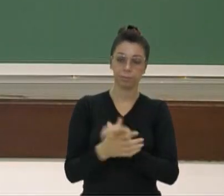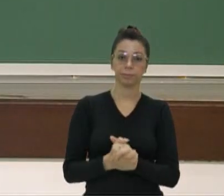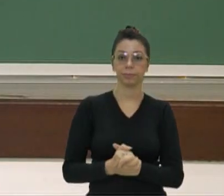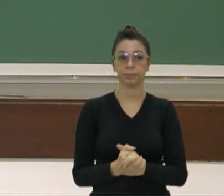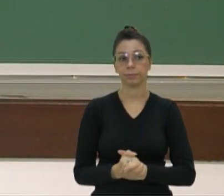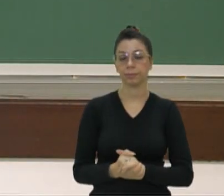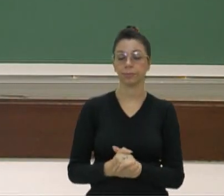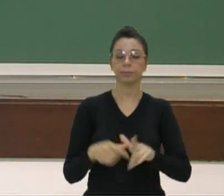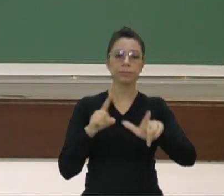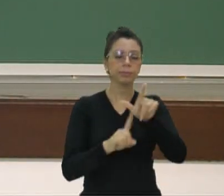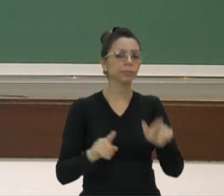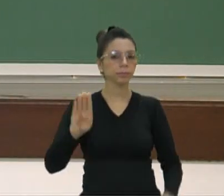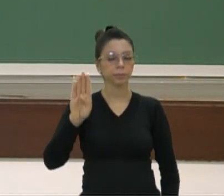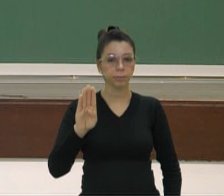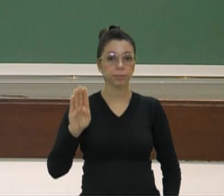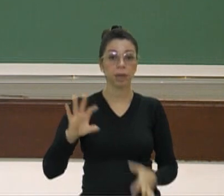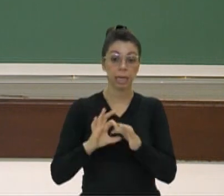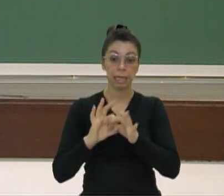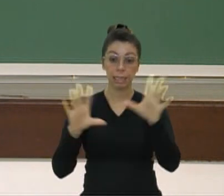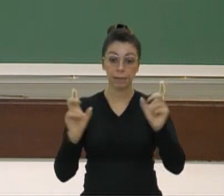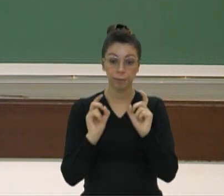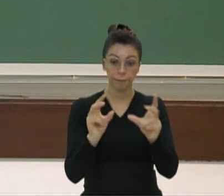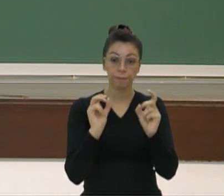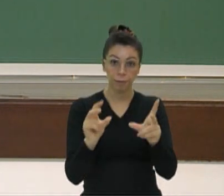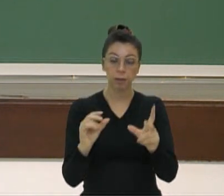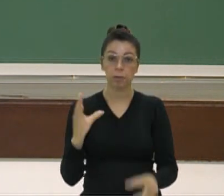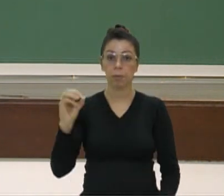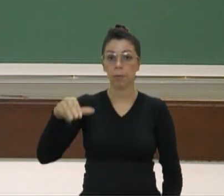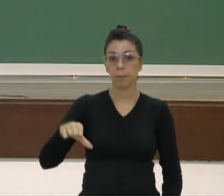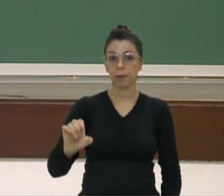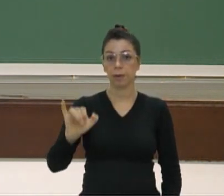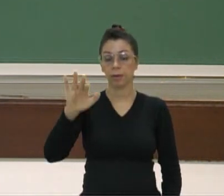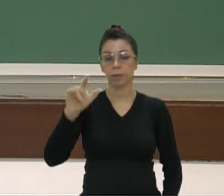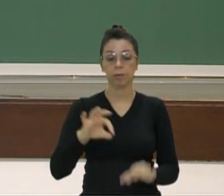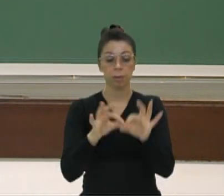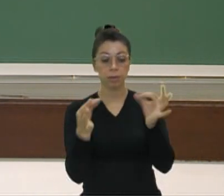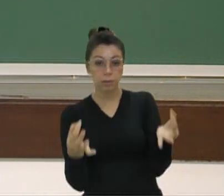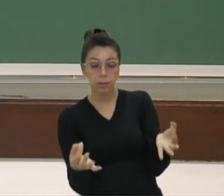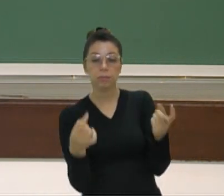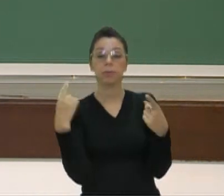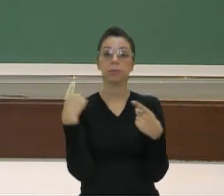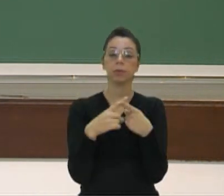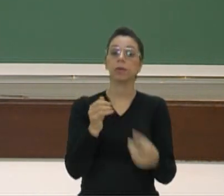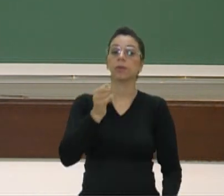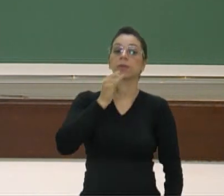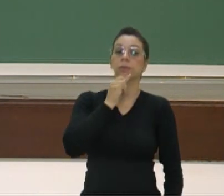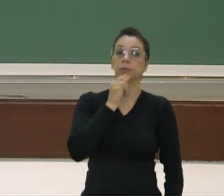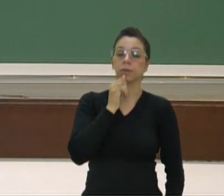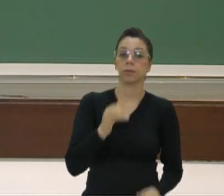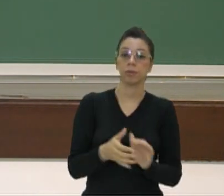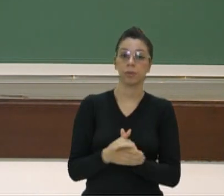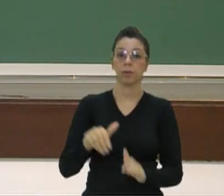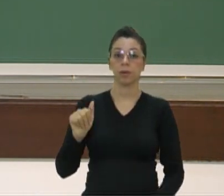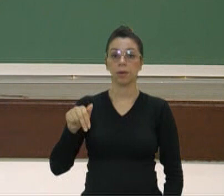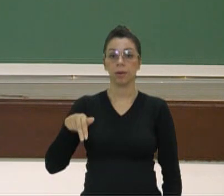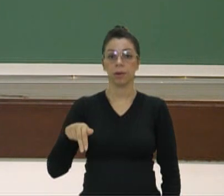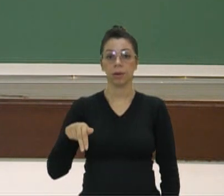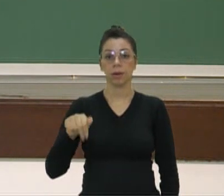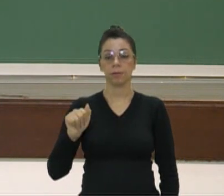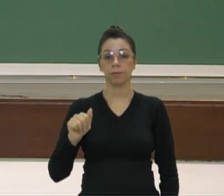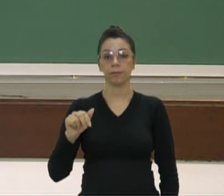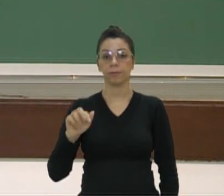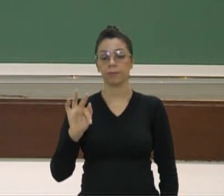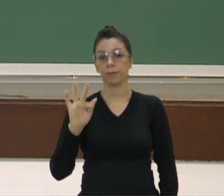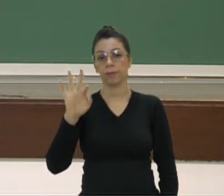Já na letra B, livre comércio, é o mais simplório. É o exemplo que nós damos do NAFTA, em que você tem